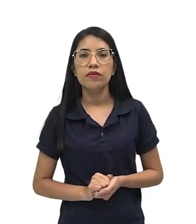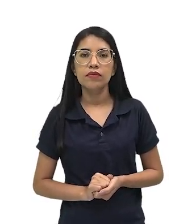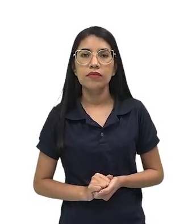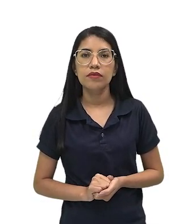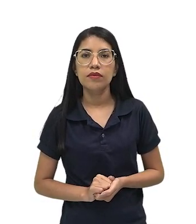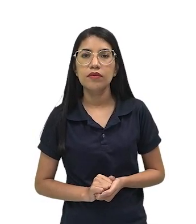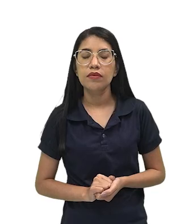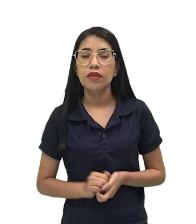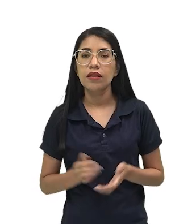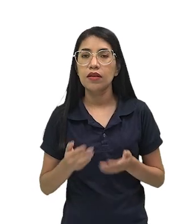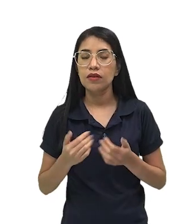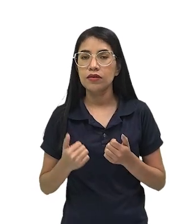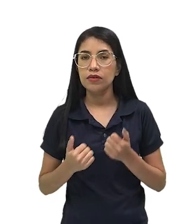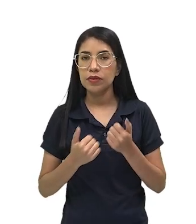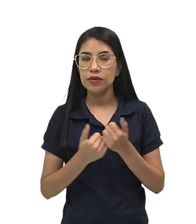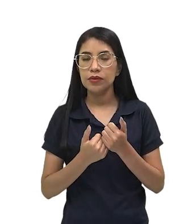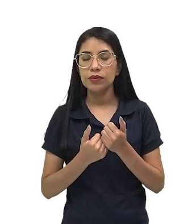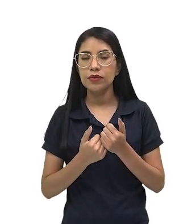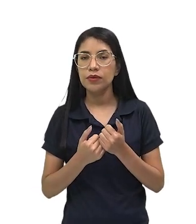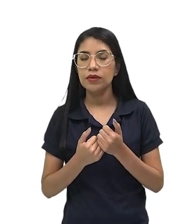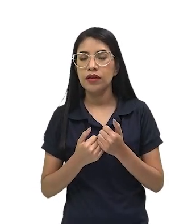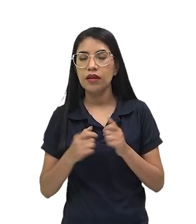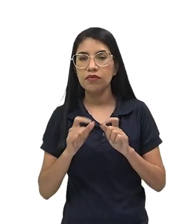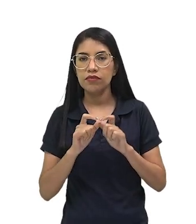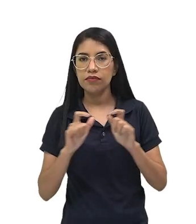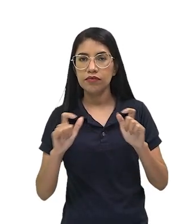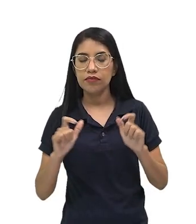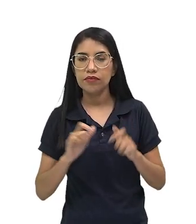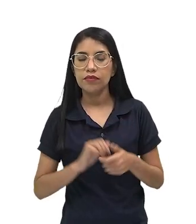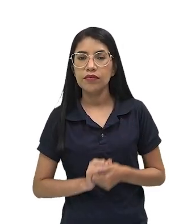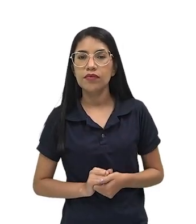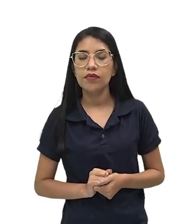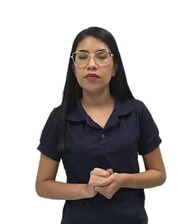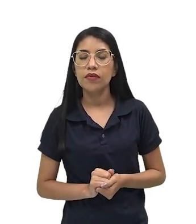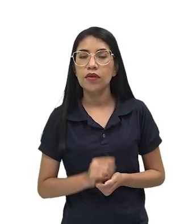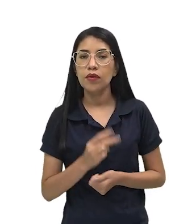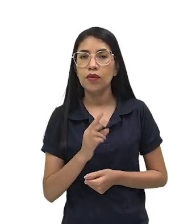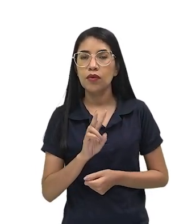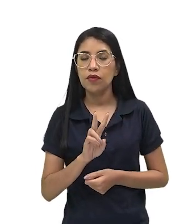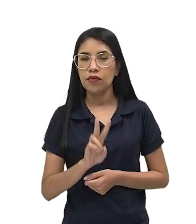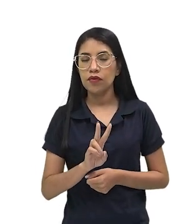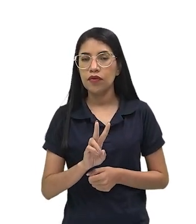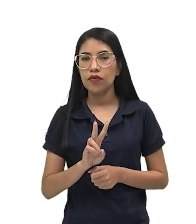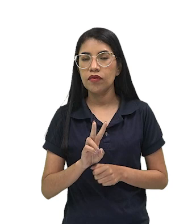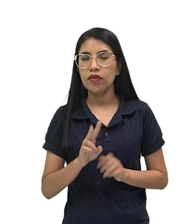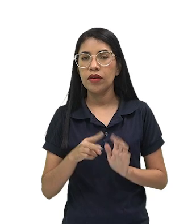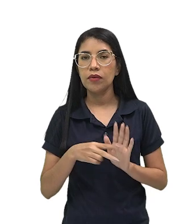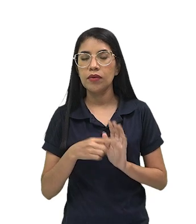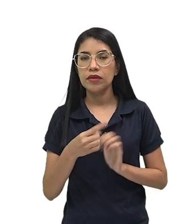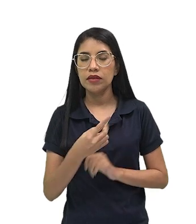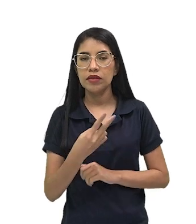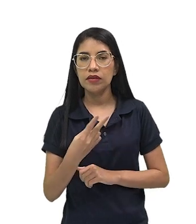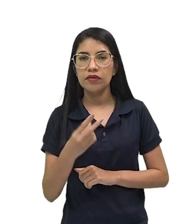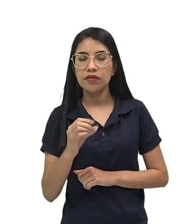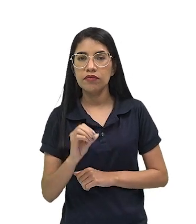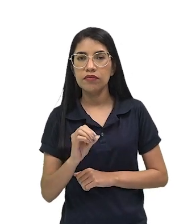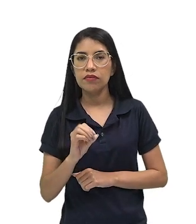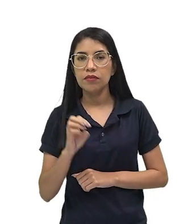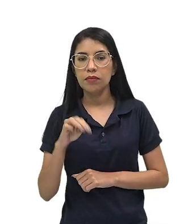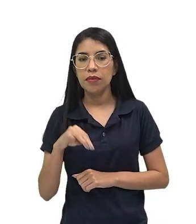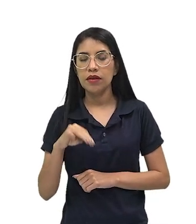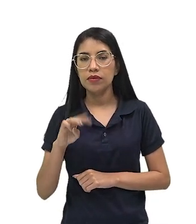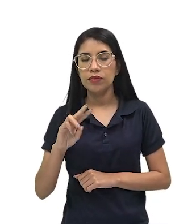vamos substituir, ó. O volume agora é 120 metros cúbicos. Então, eu vou substituir, eu vou repetir ela aqui de novo,